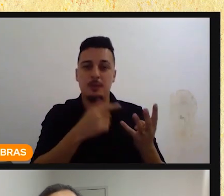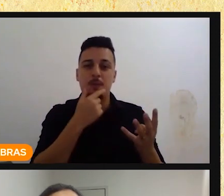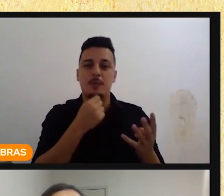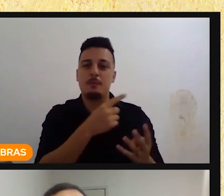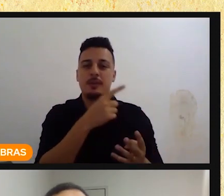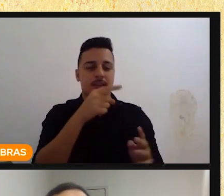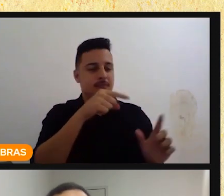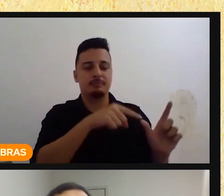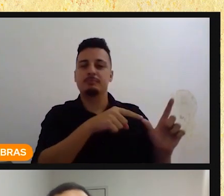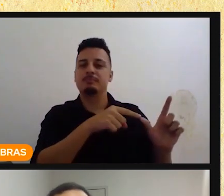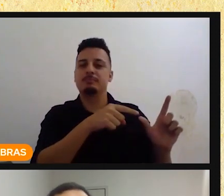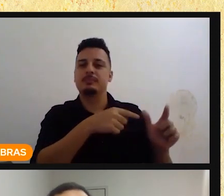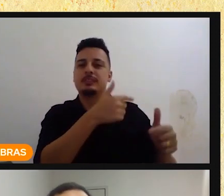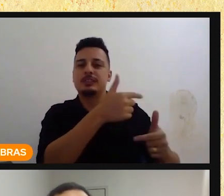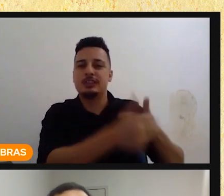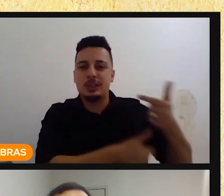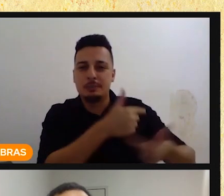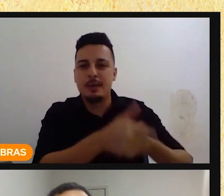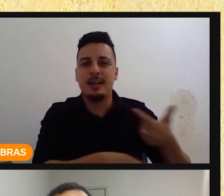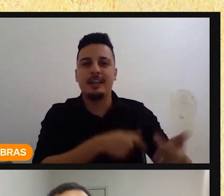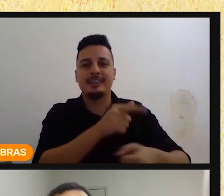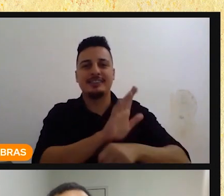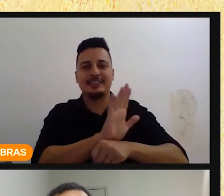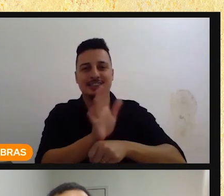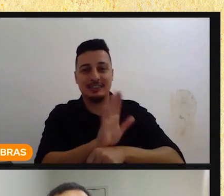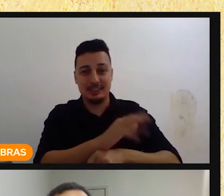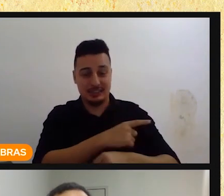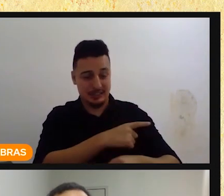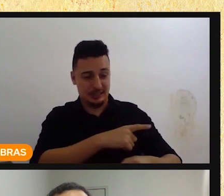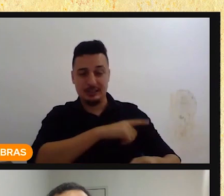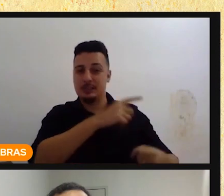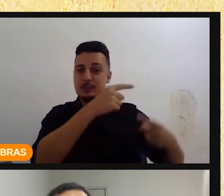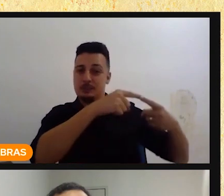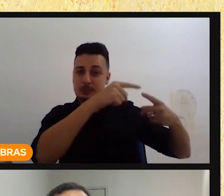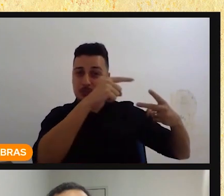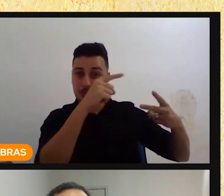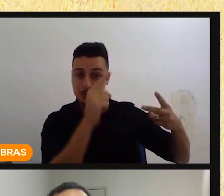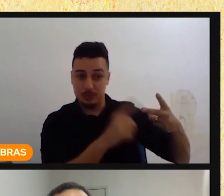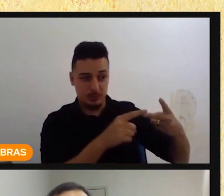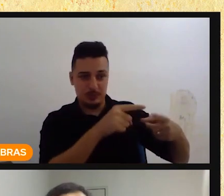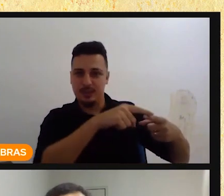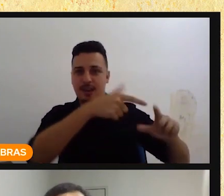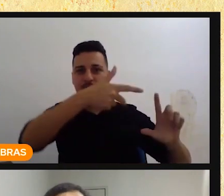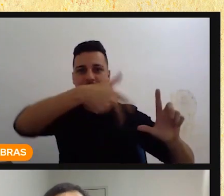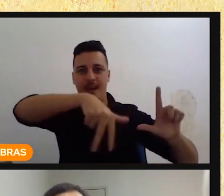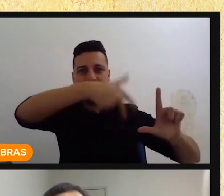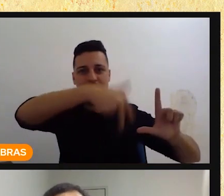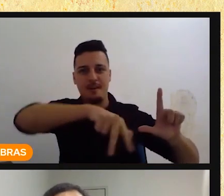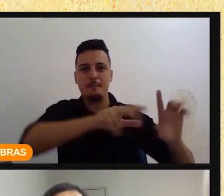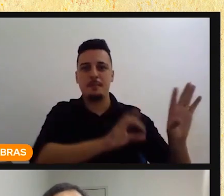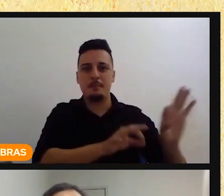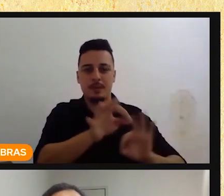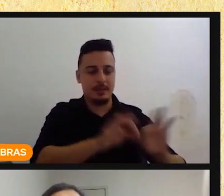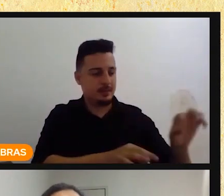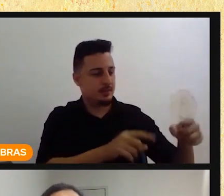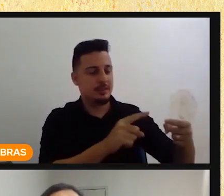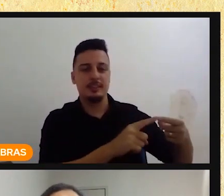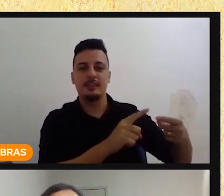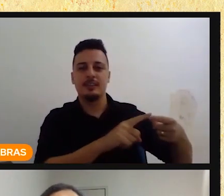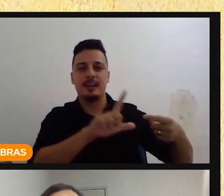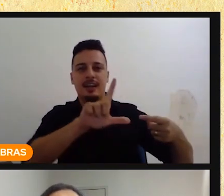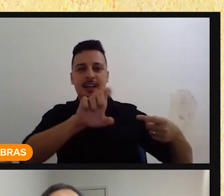Recife, e que está com dois longas-metragens de animação em produção, que é o Além da Lenda e